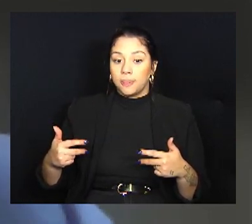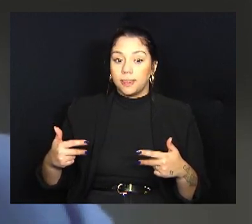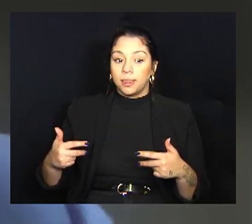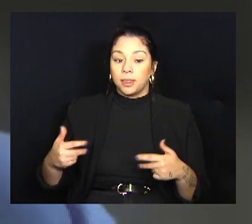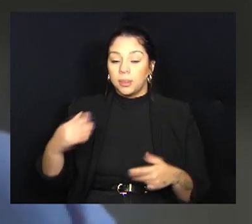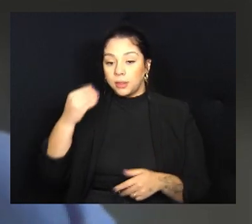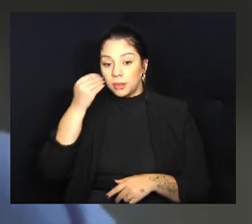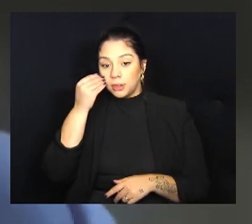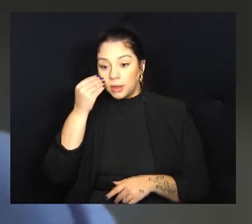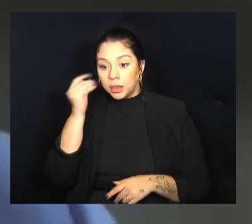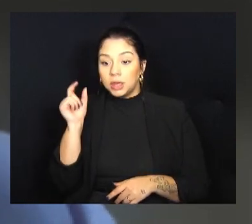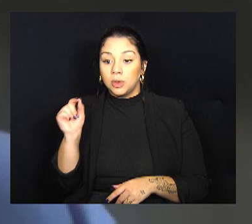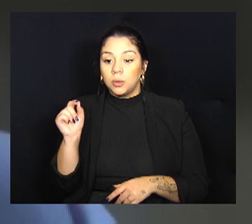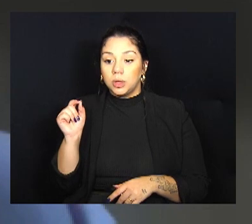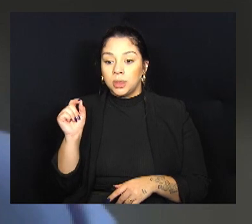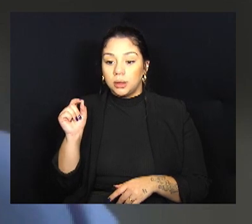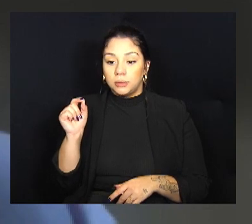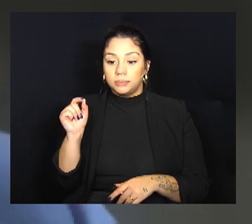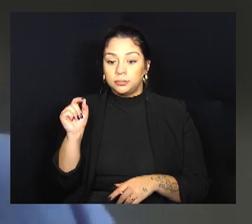justamente